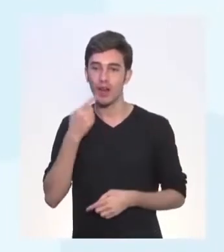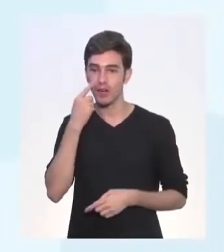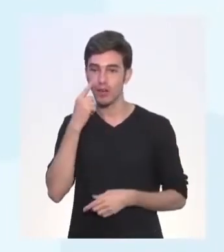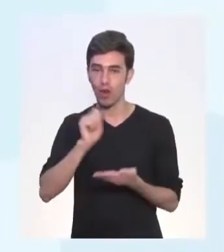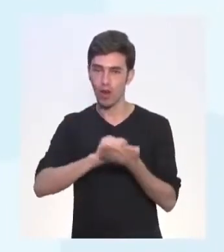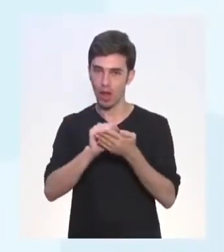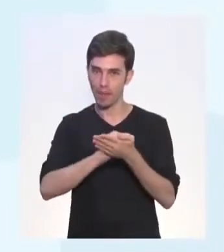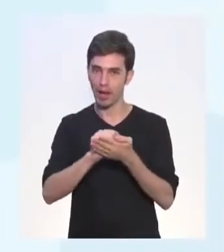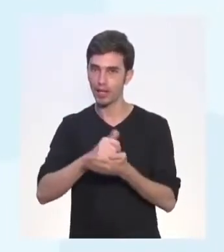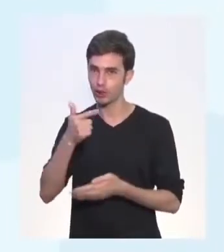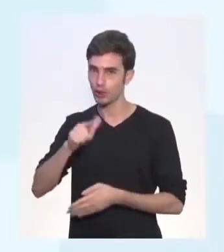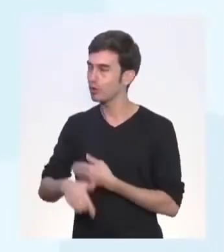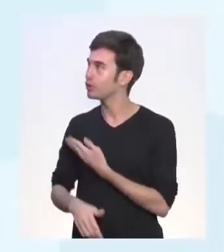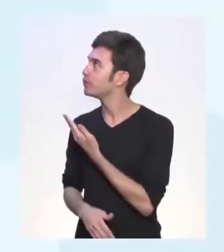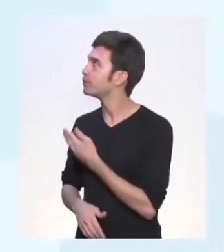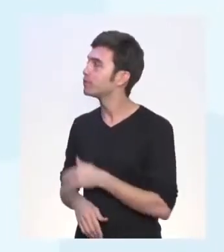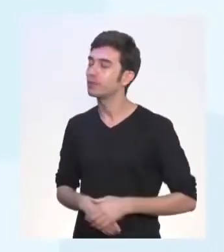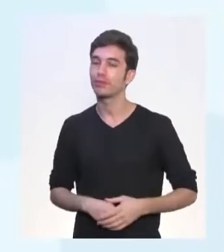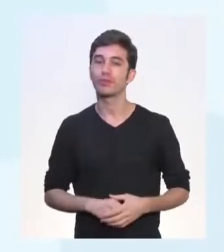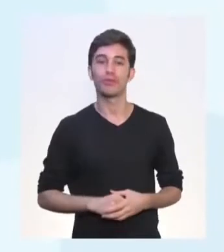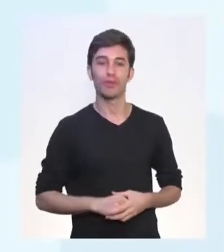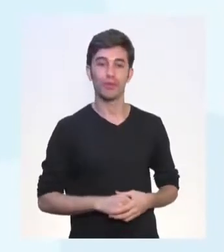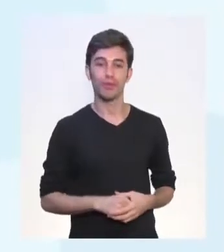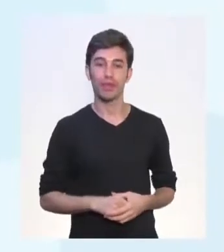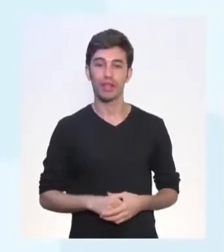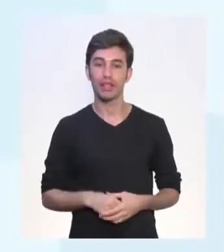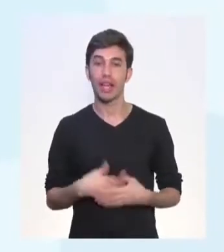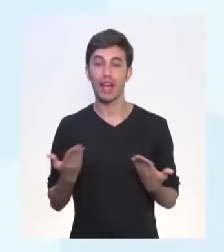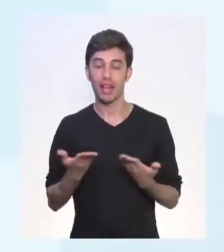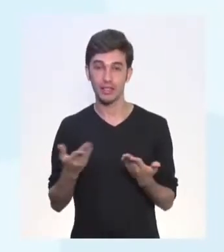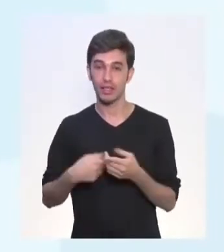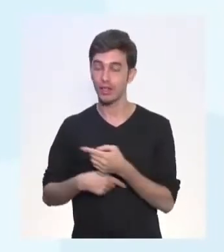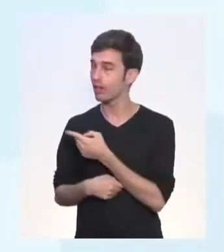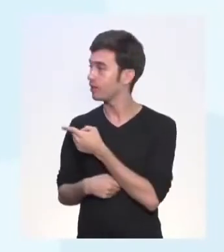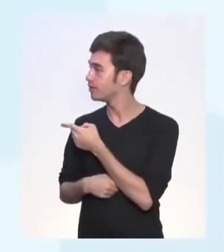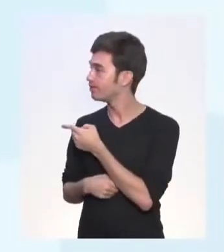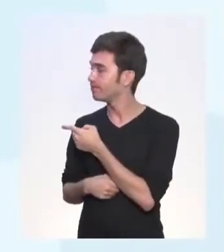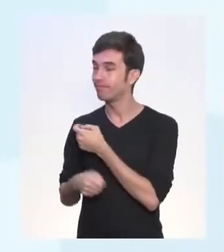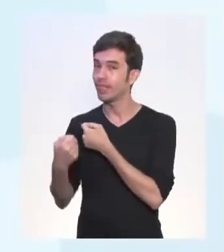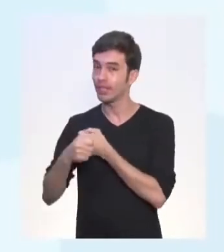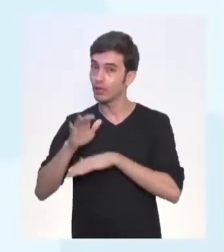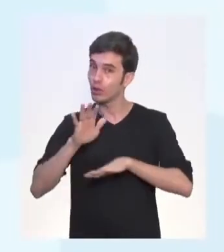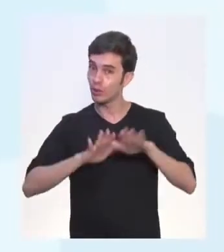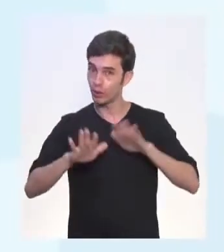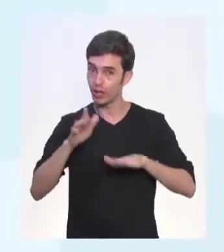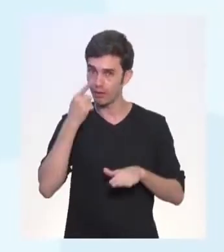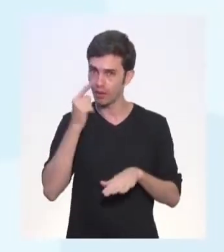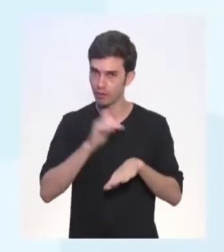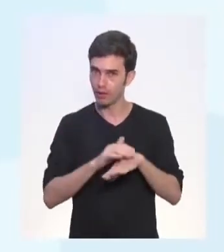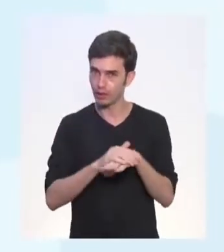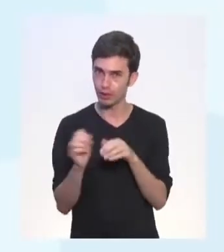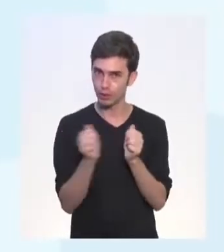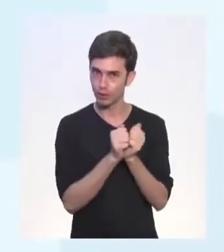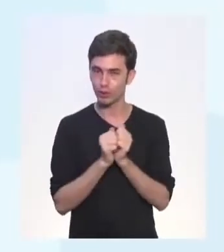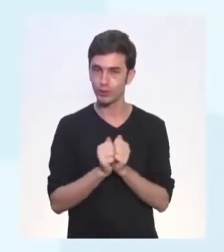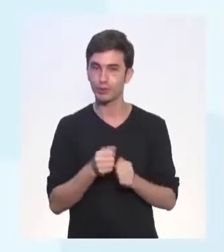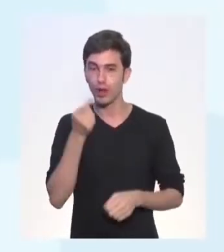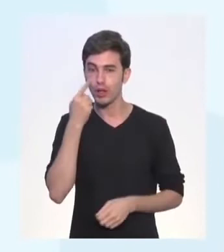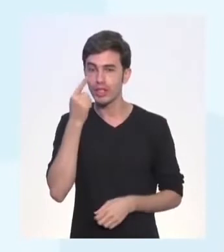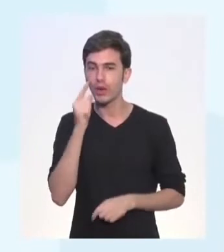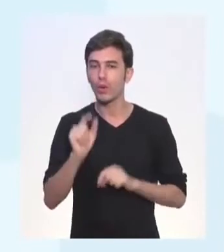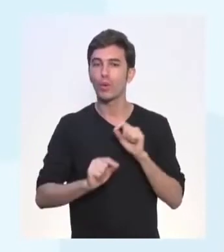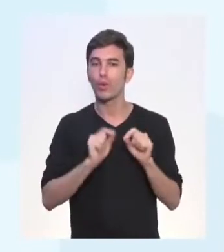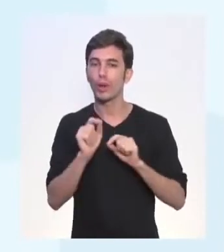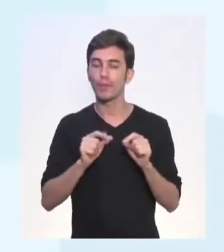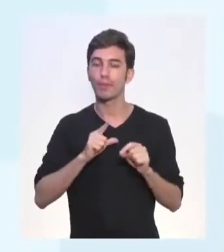lousa aqui para a gente ter uma noção, tá? Então, essa aqui, ó, merece um cuidadozinho. Vamos fazer ela? Então, ó, o que a gente tem aqui, ó,